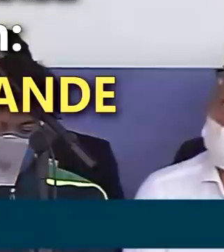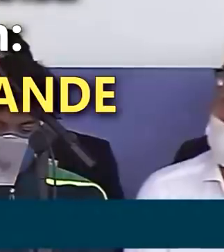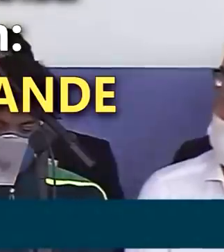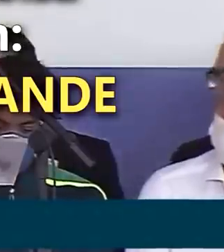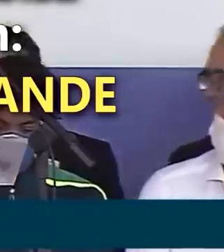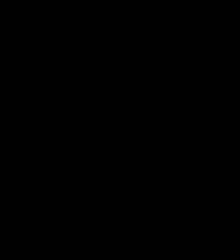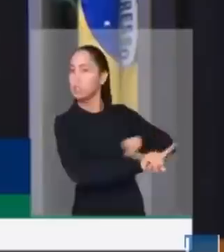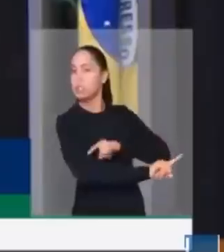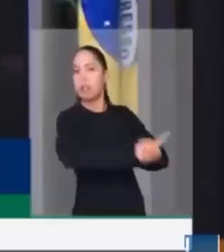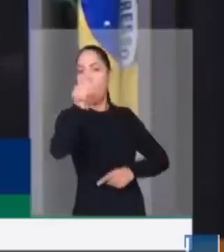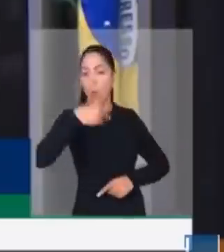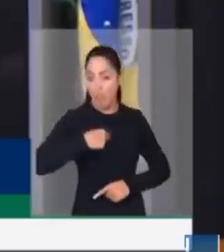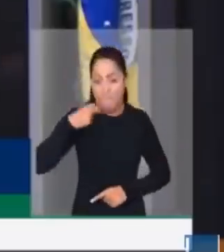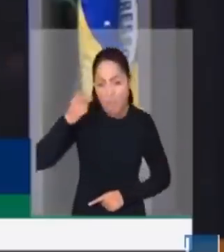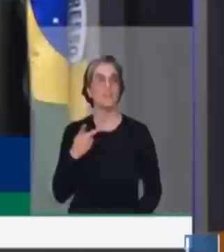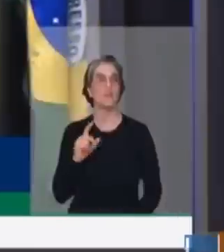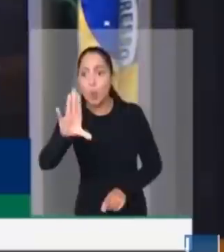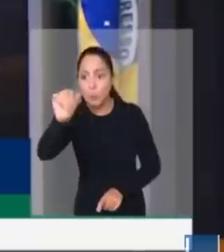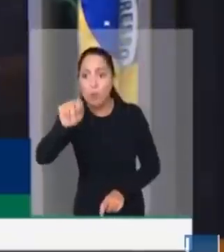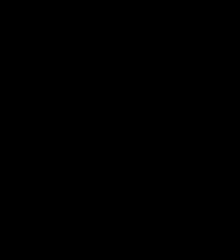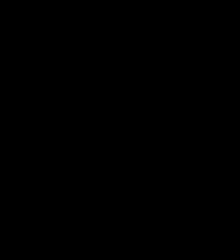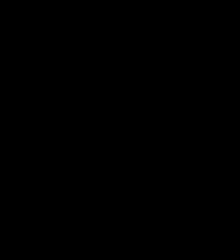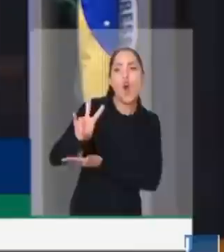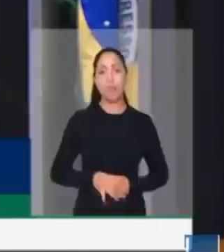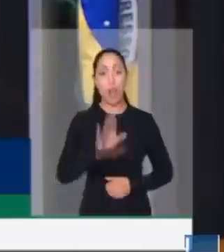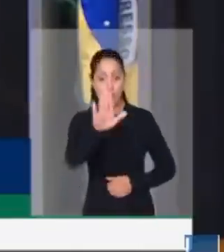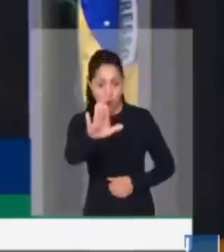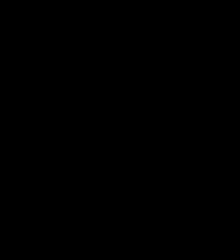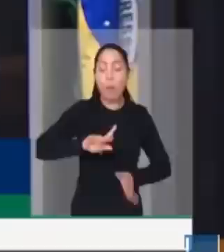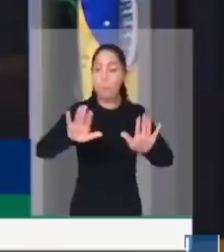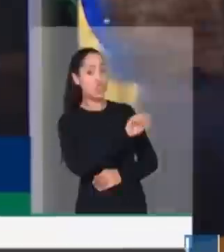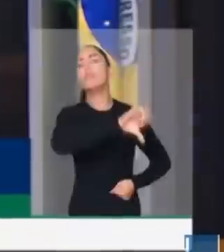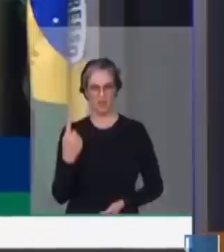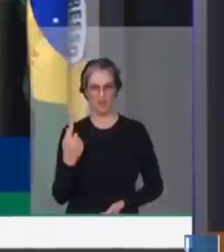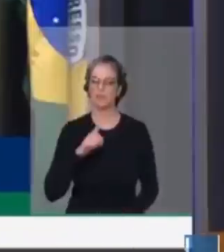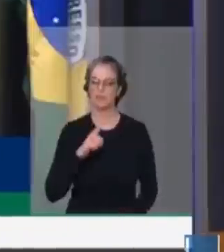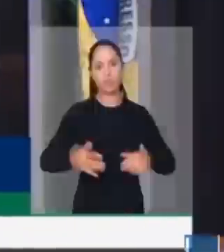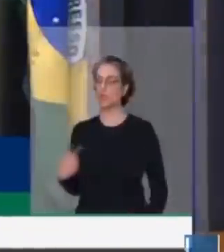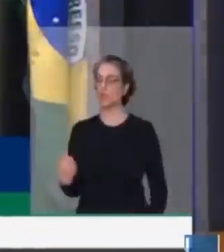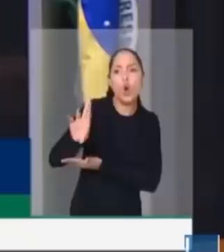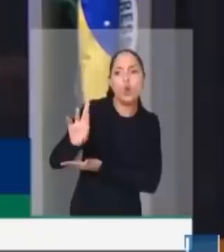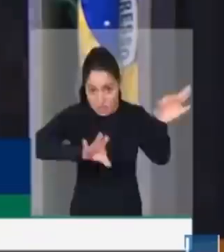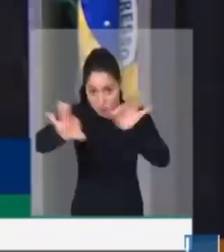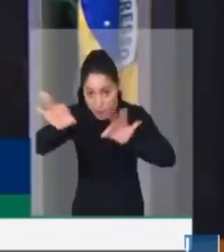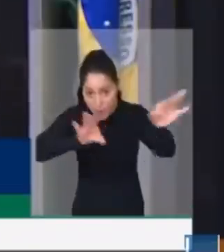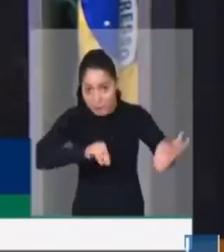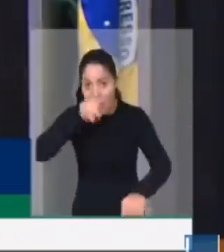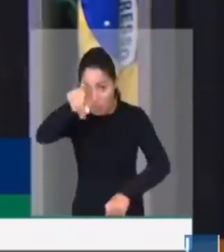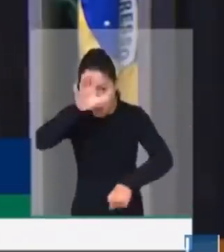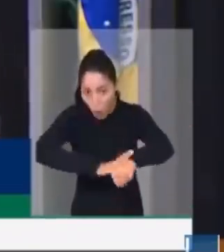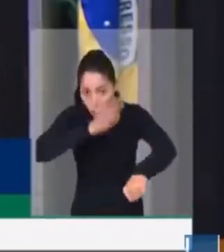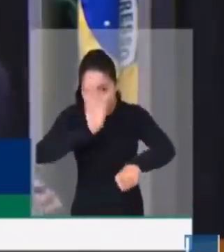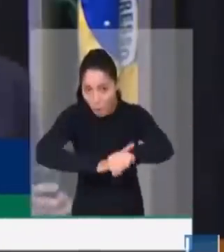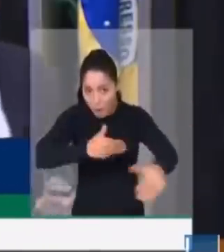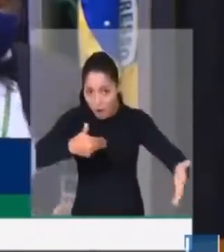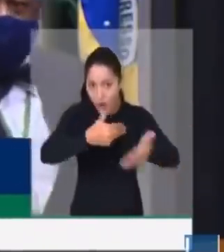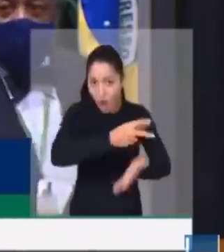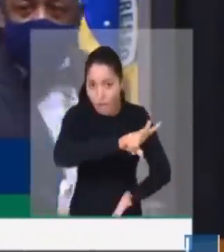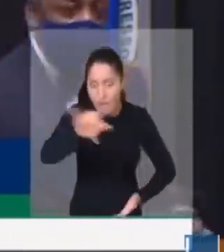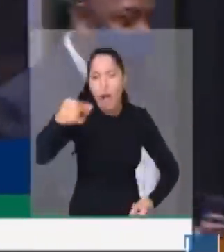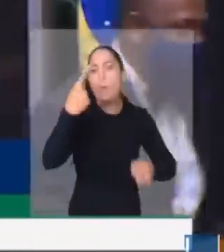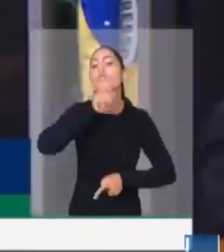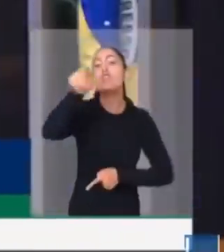pica muito grande. Se prepara, que agora é hora do show das poderosas. Quem vende a alma